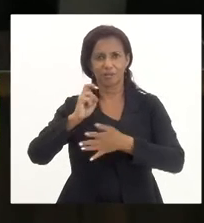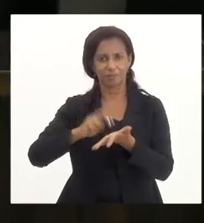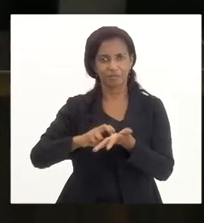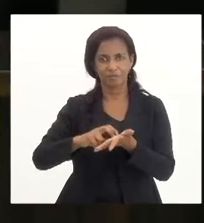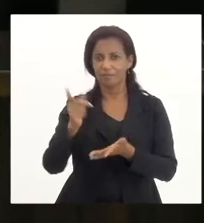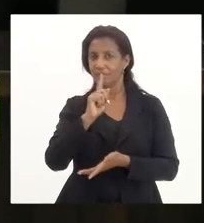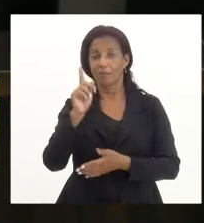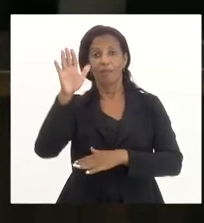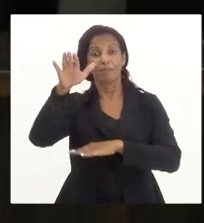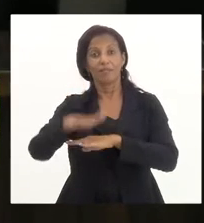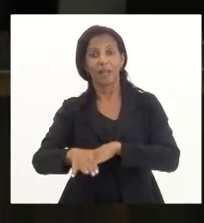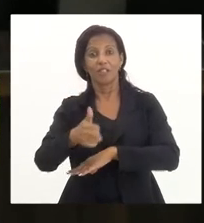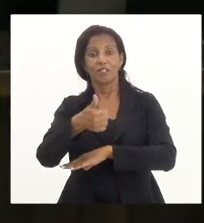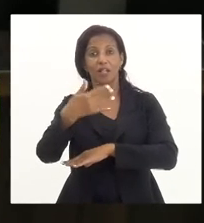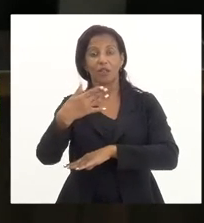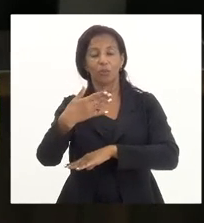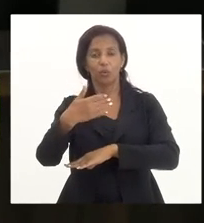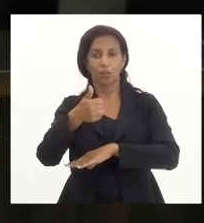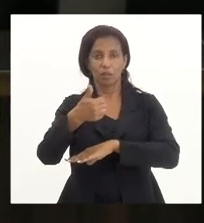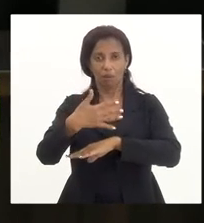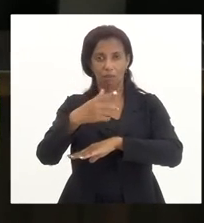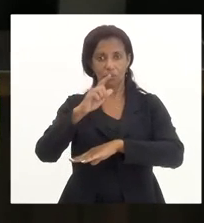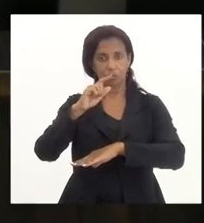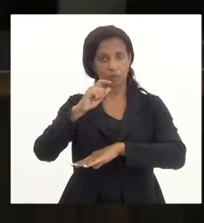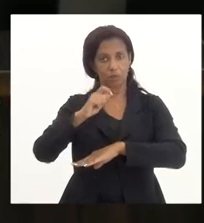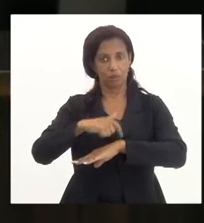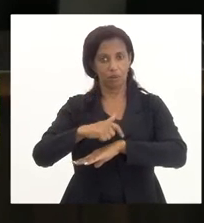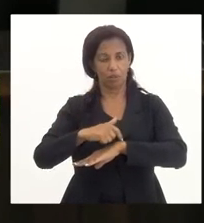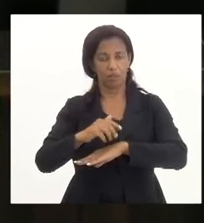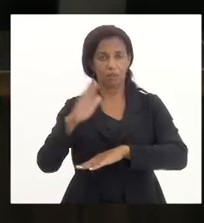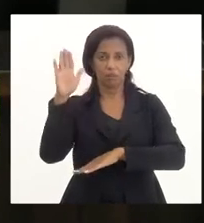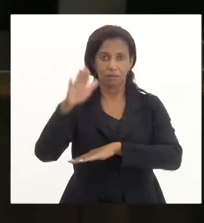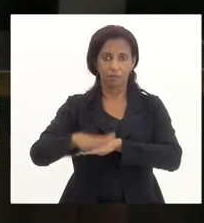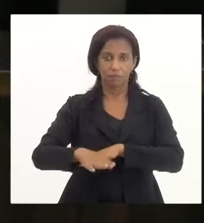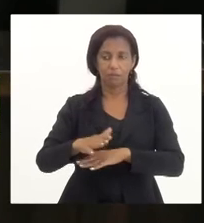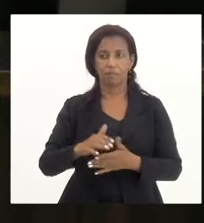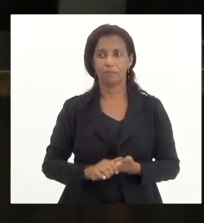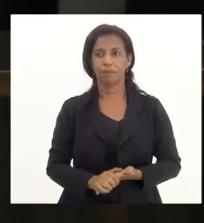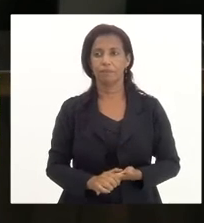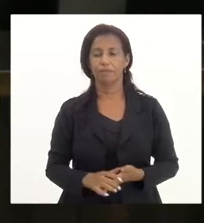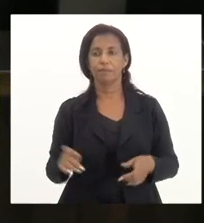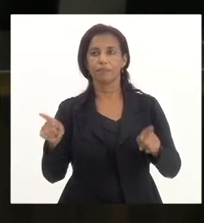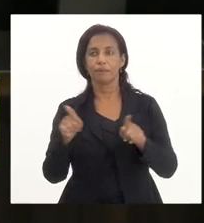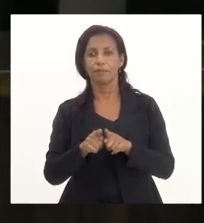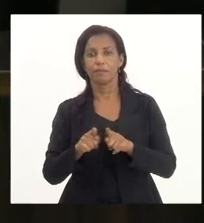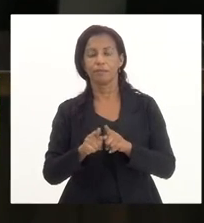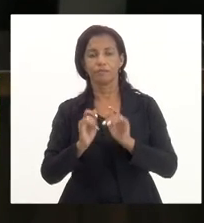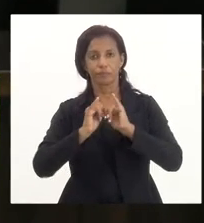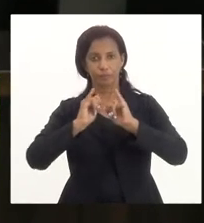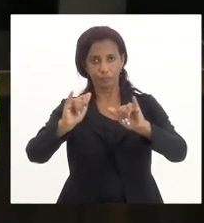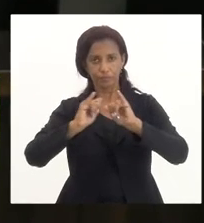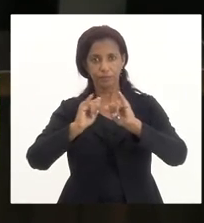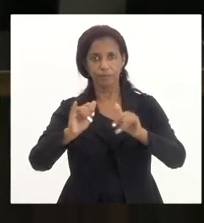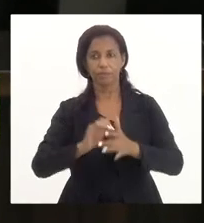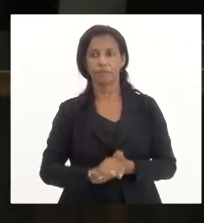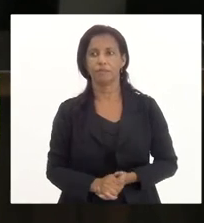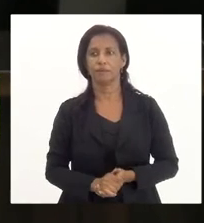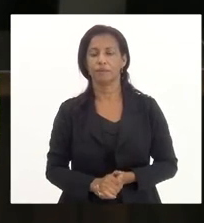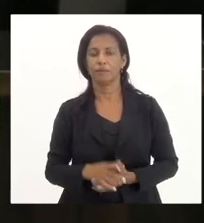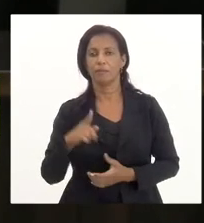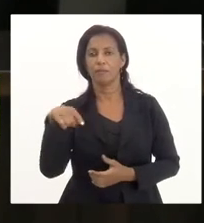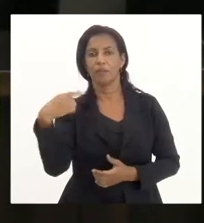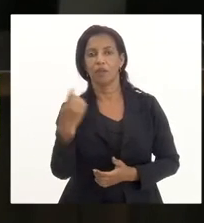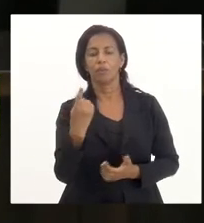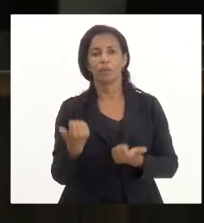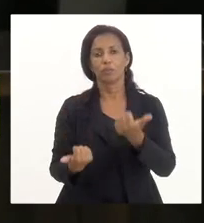segunda-feira às 14horas e ao mesmo tempo já informar aqui ao